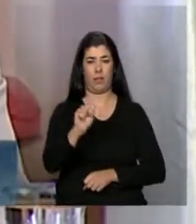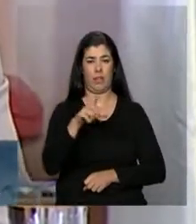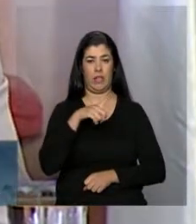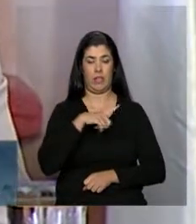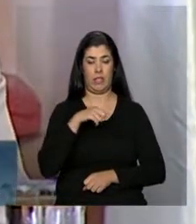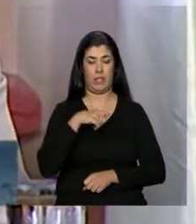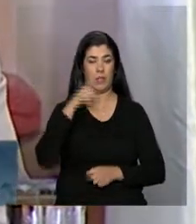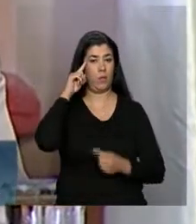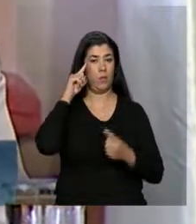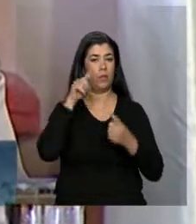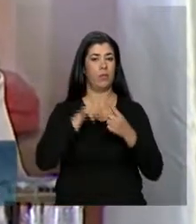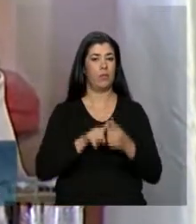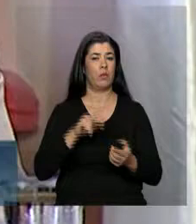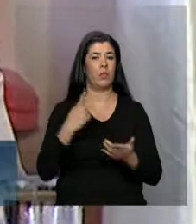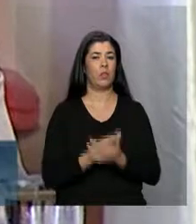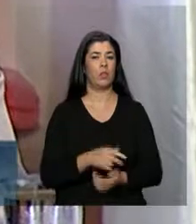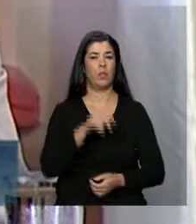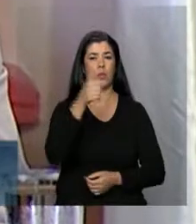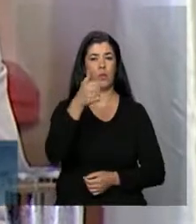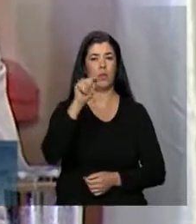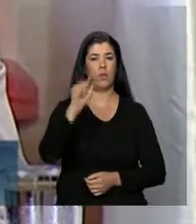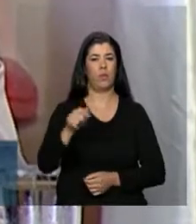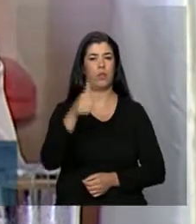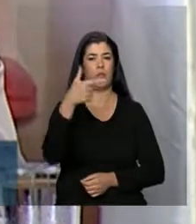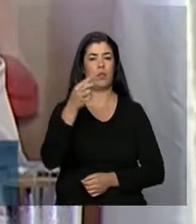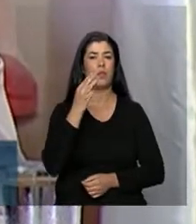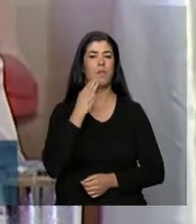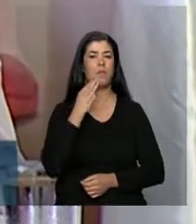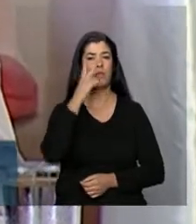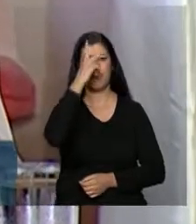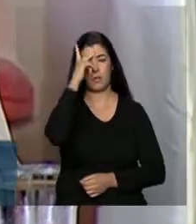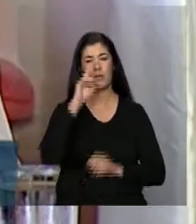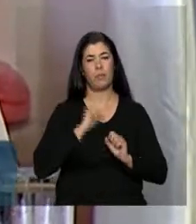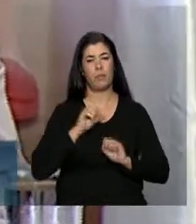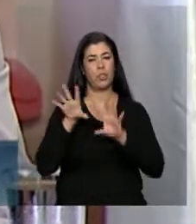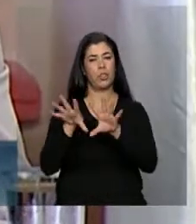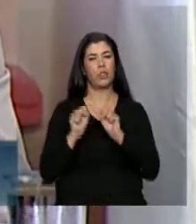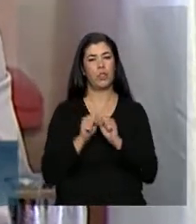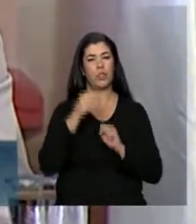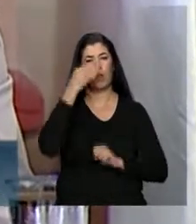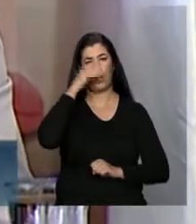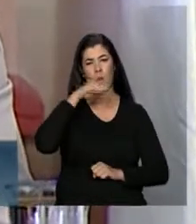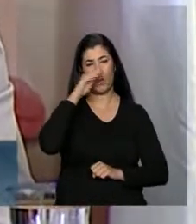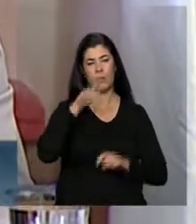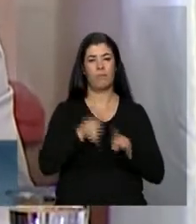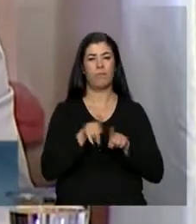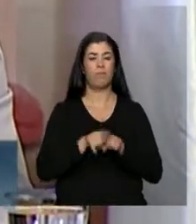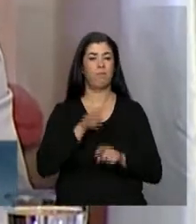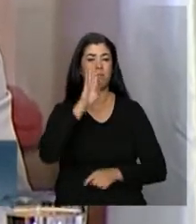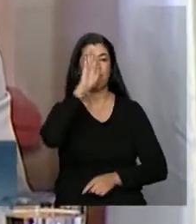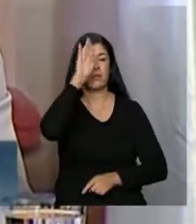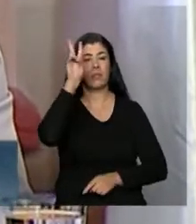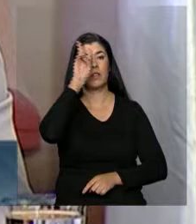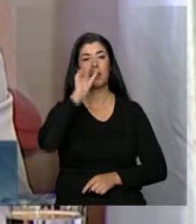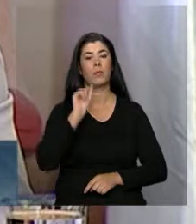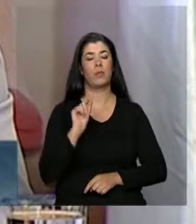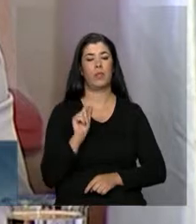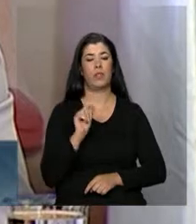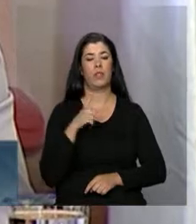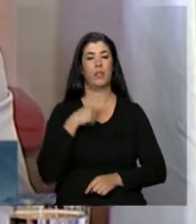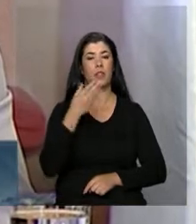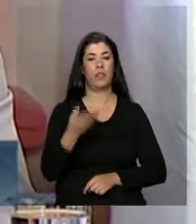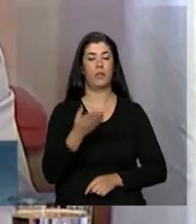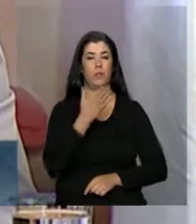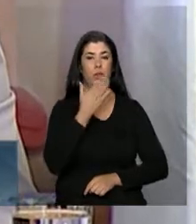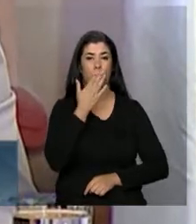ocorram 1,2 bilhões de pessoas podem ser acometidas por ano, né, e principalmente lembrar que é um